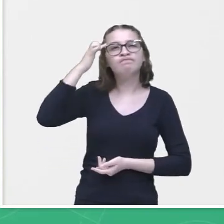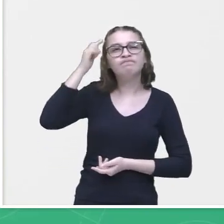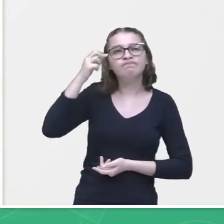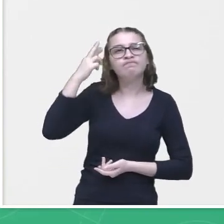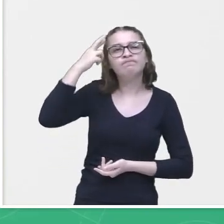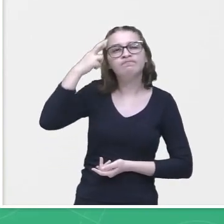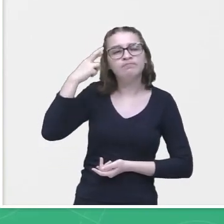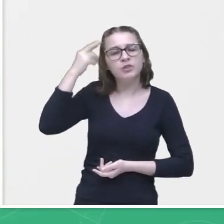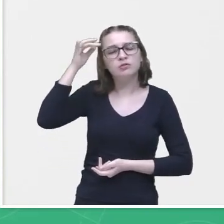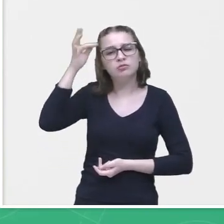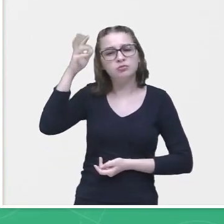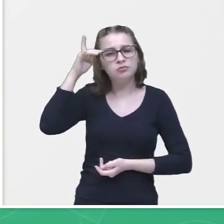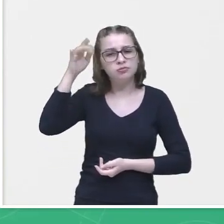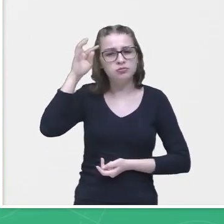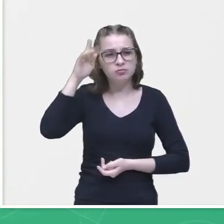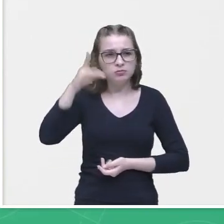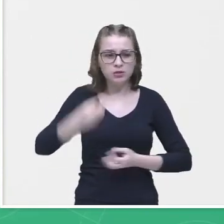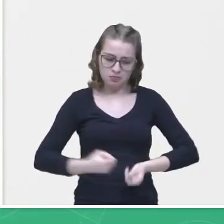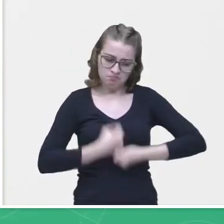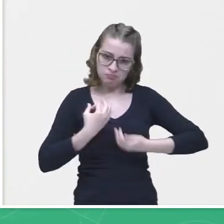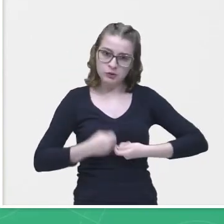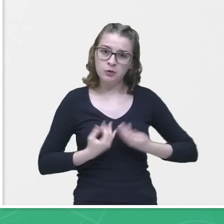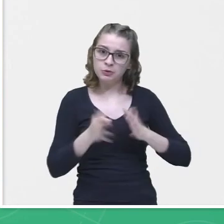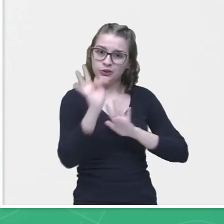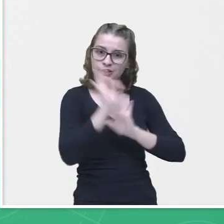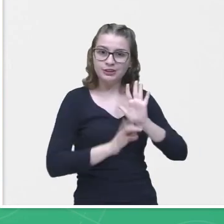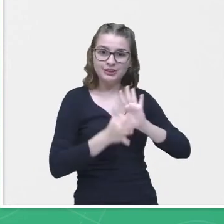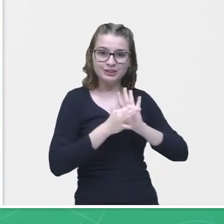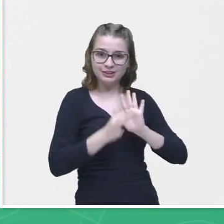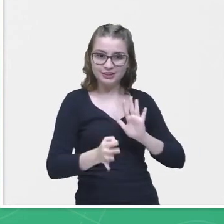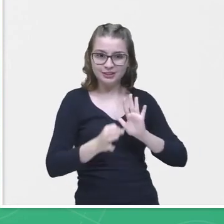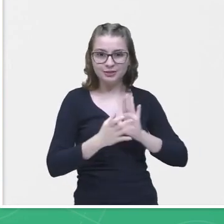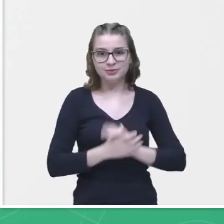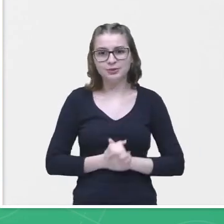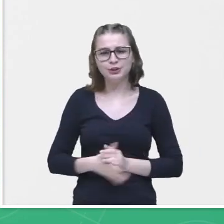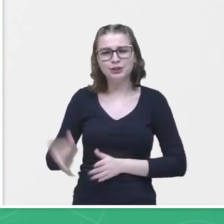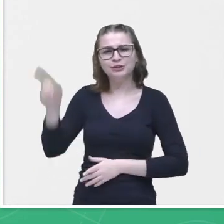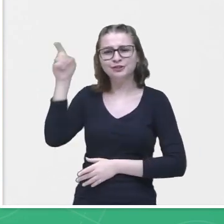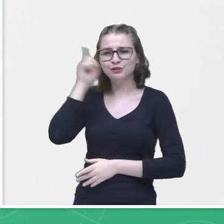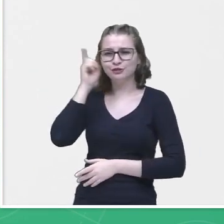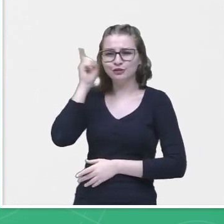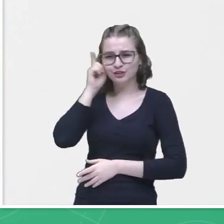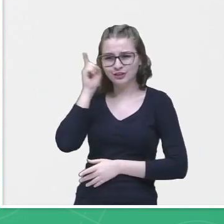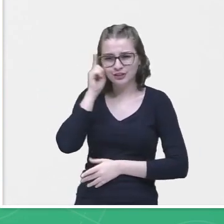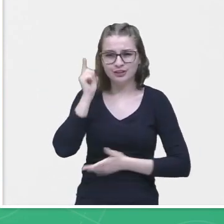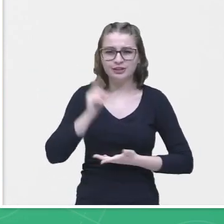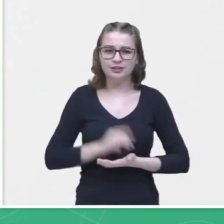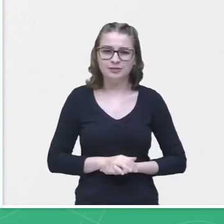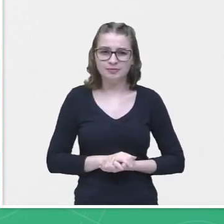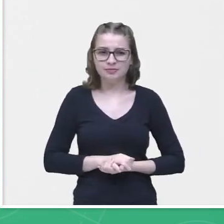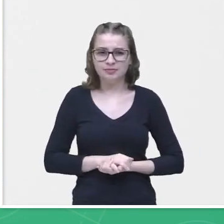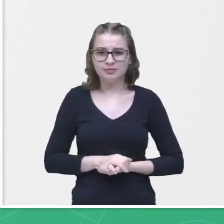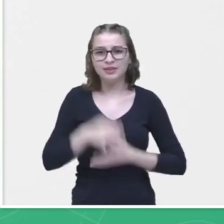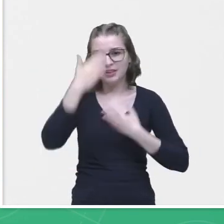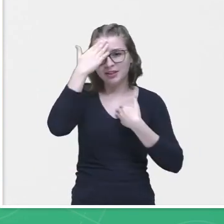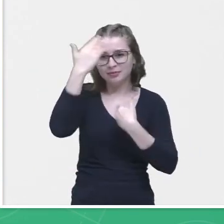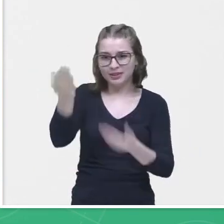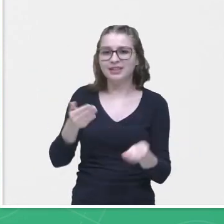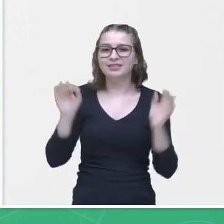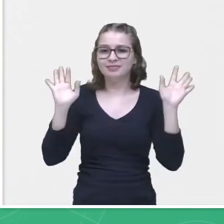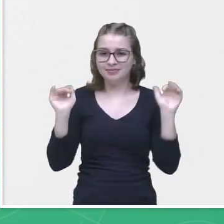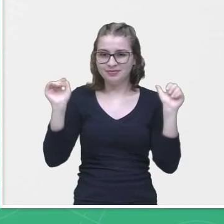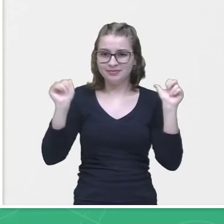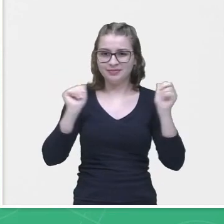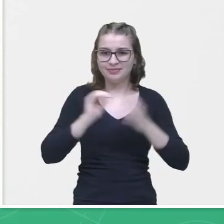amplie o seu poder de construção de texto de opinião, que está presente no nosso dia a dia, tá bom? Obrigado e até a